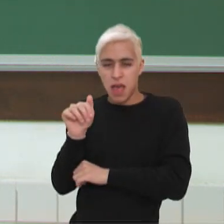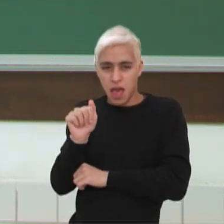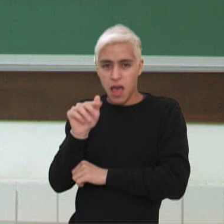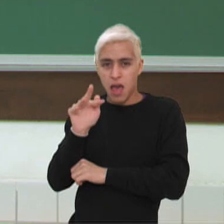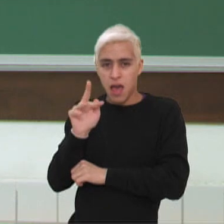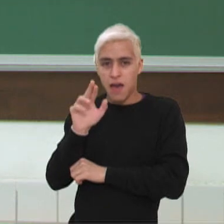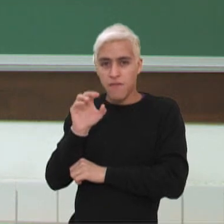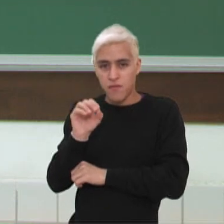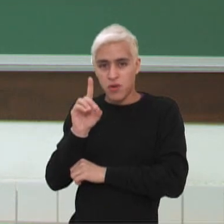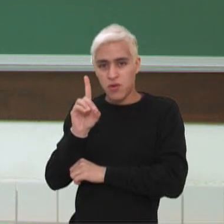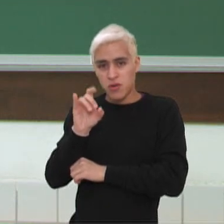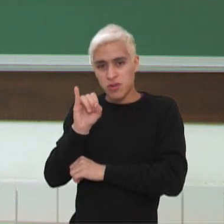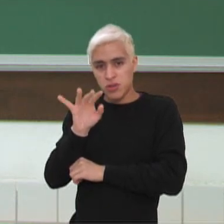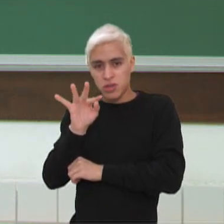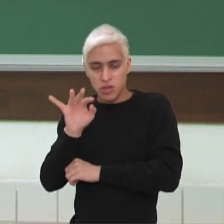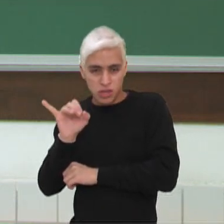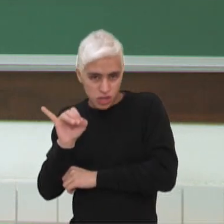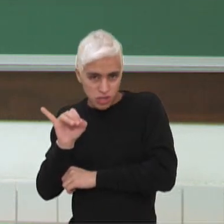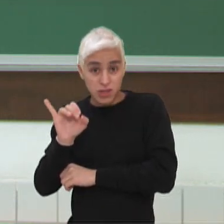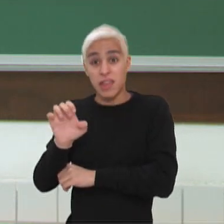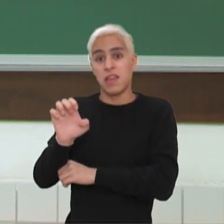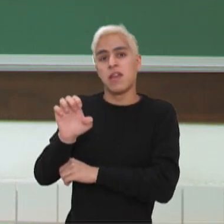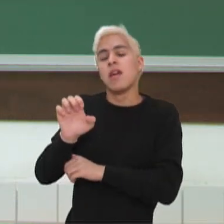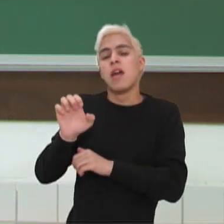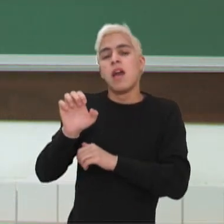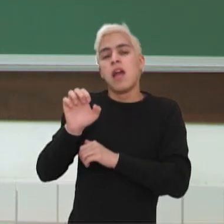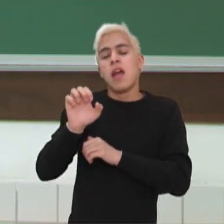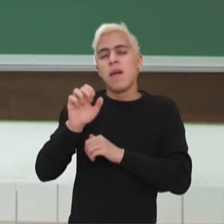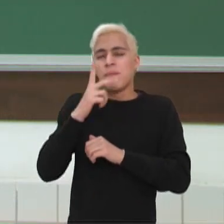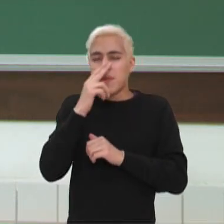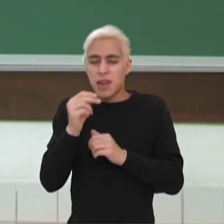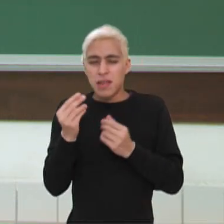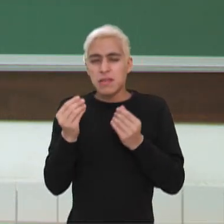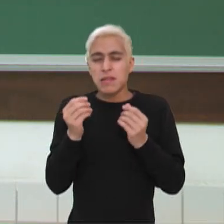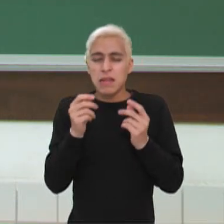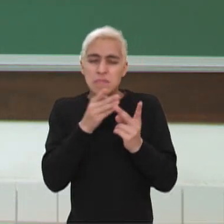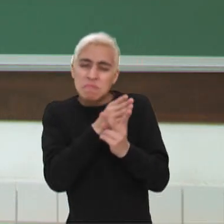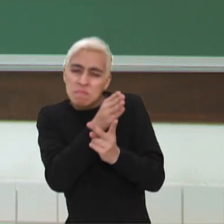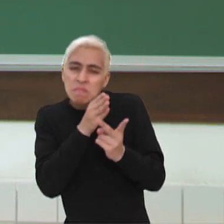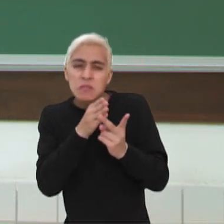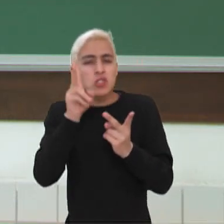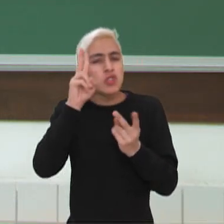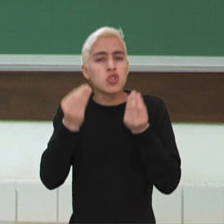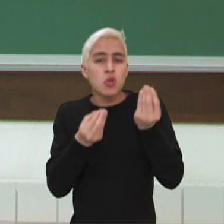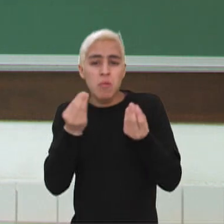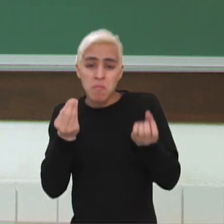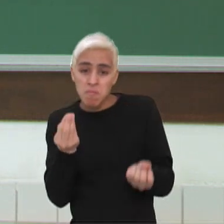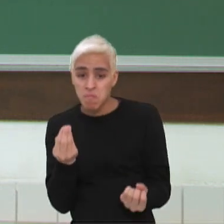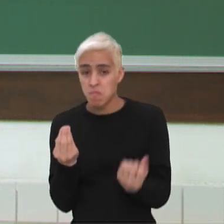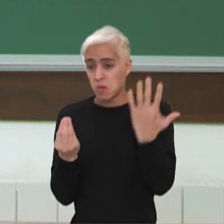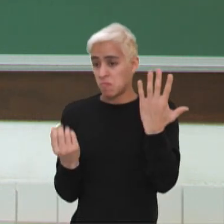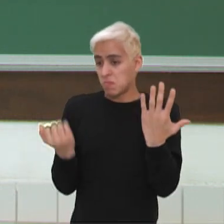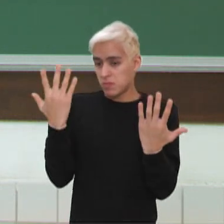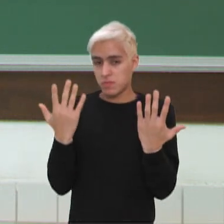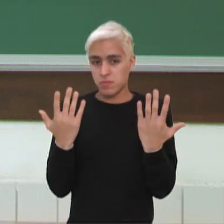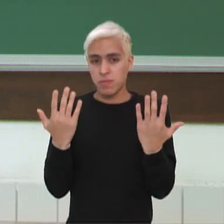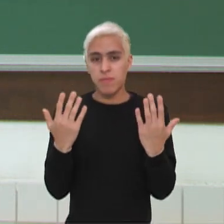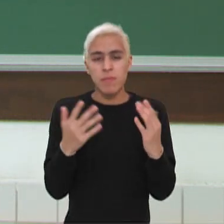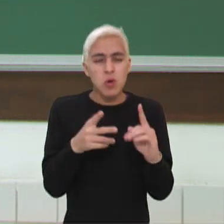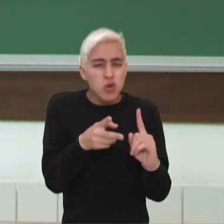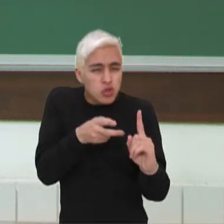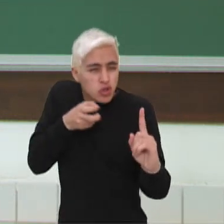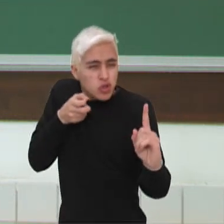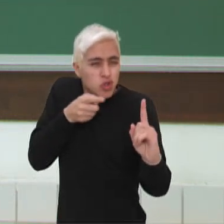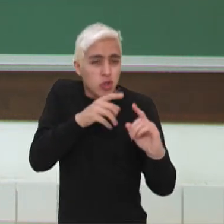beleza. Você tem pelo menos duas versões de como é que ela nasceu, de como ela surgiu. Para o Cupido, existem pelo menos